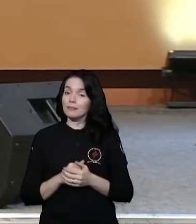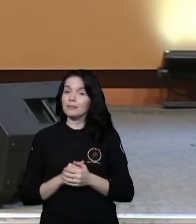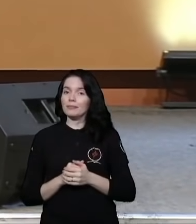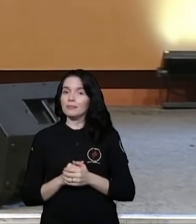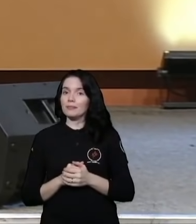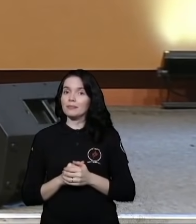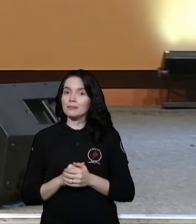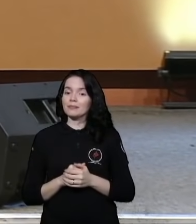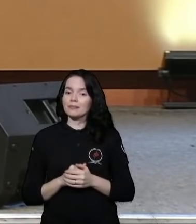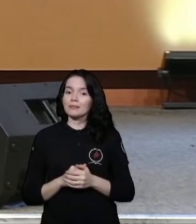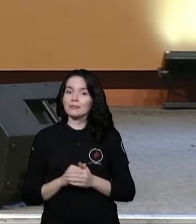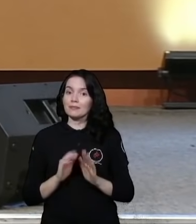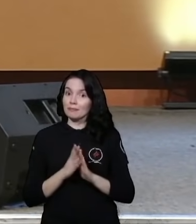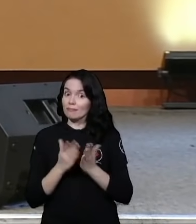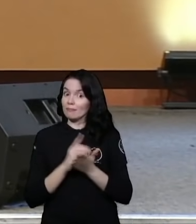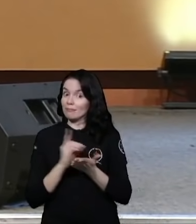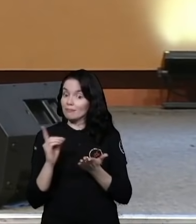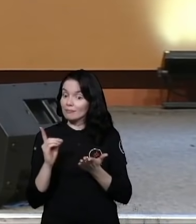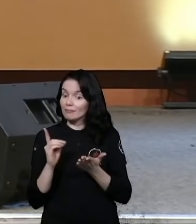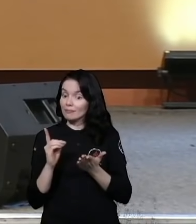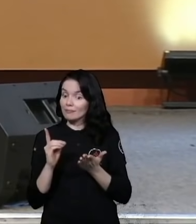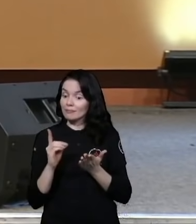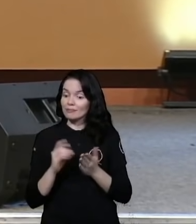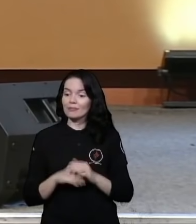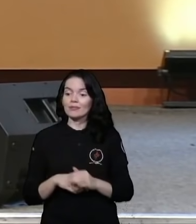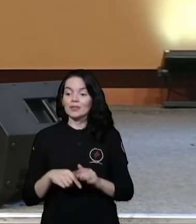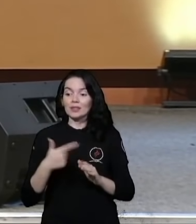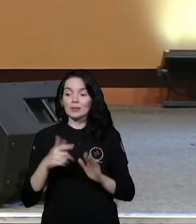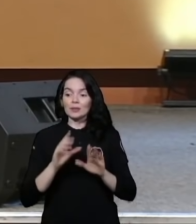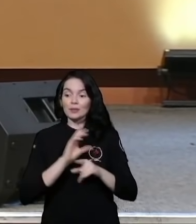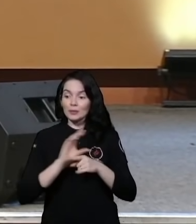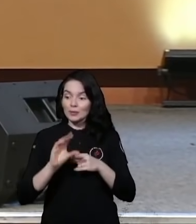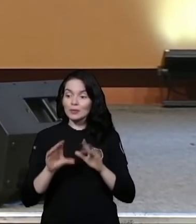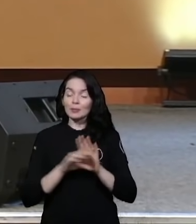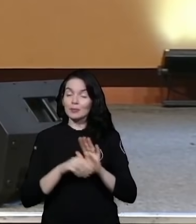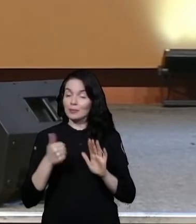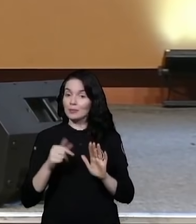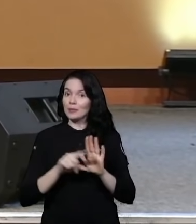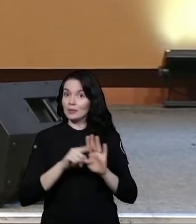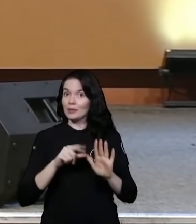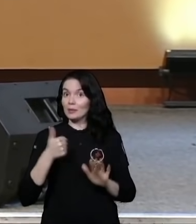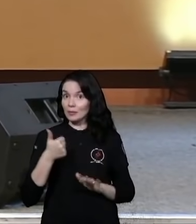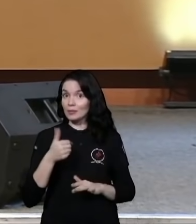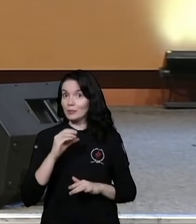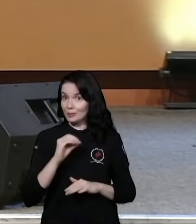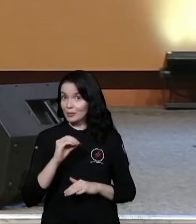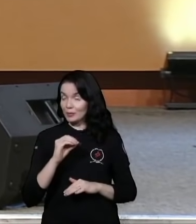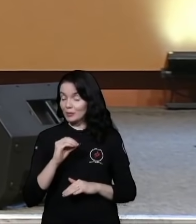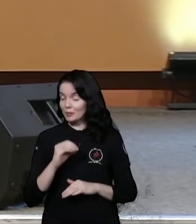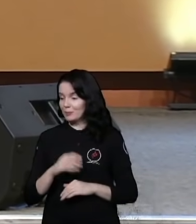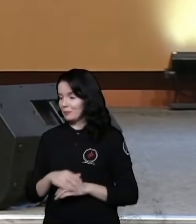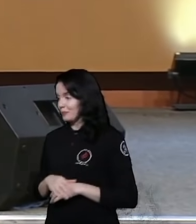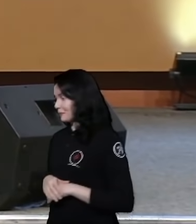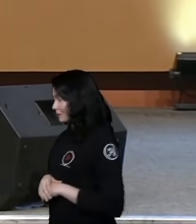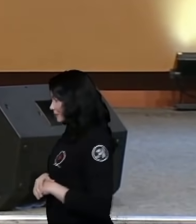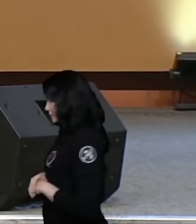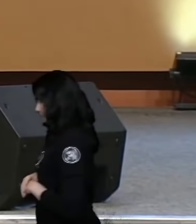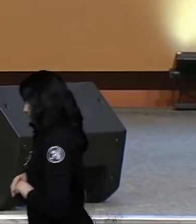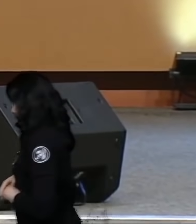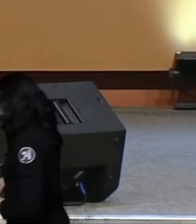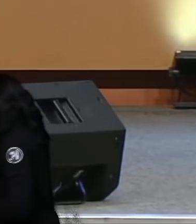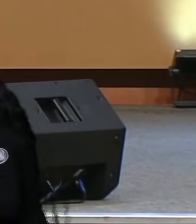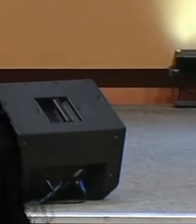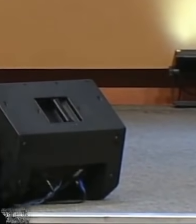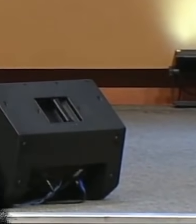e Abra sua Bíblia segunda Coríntios Capítulo 1 Versículo 20 segunda carta de Paulo